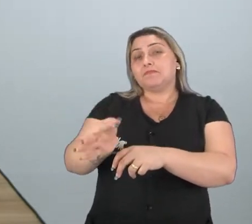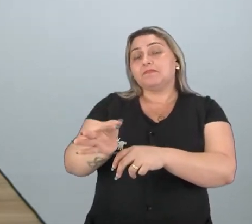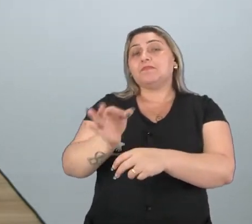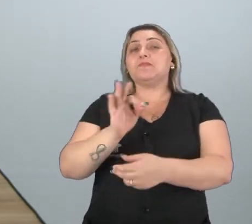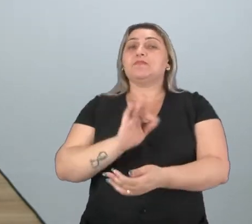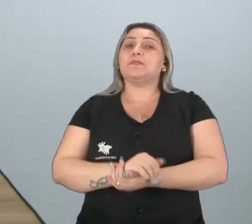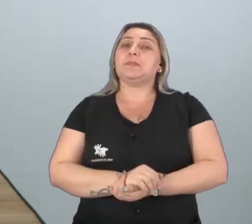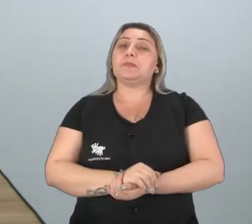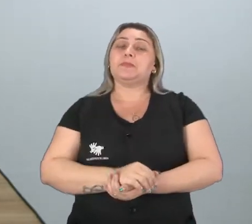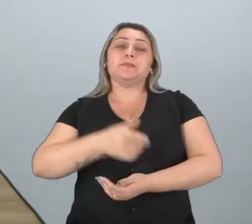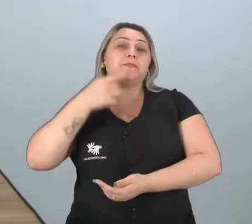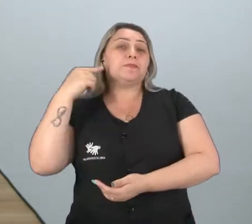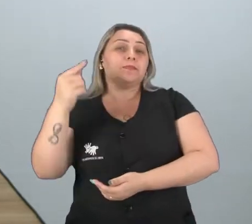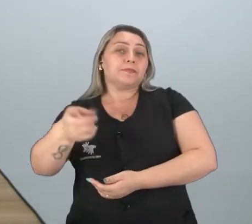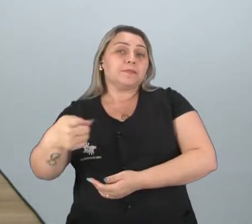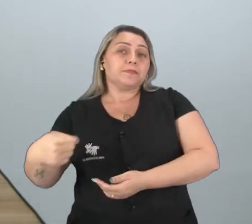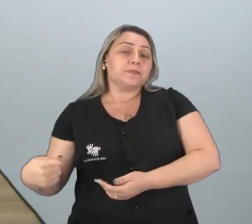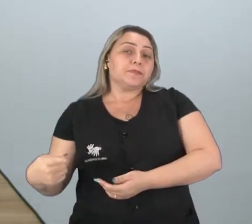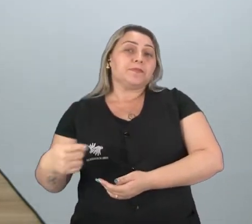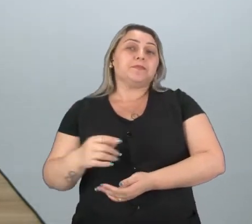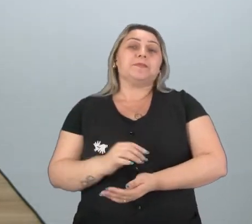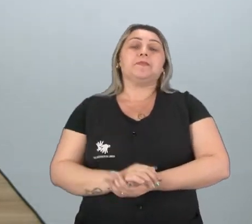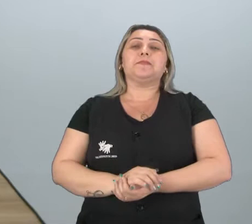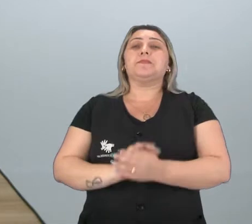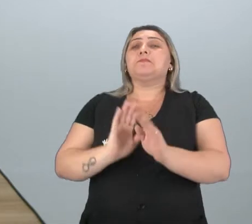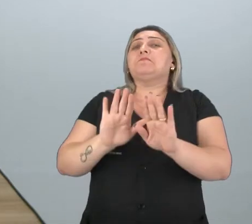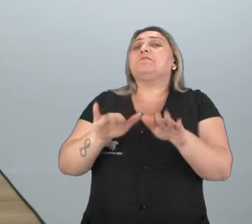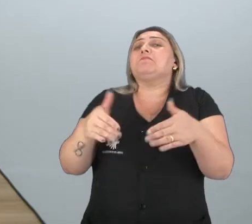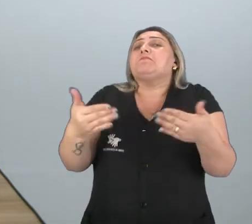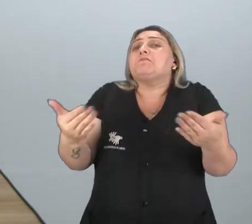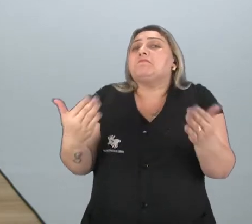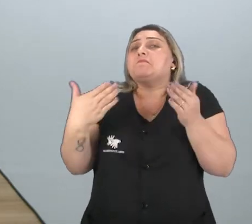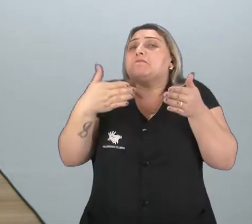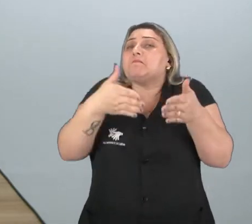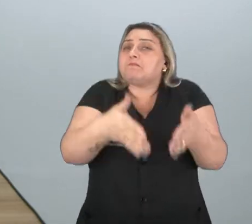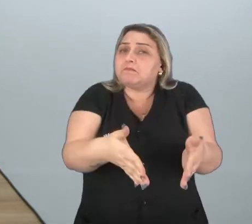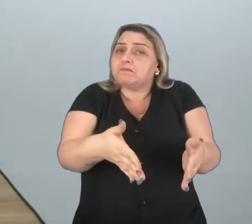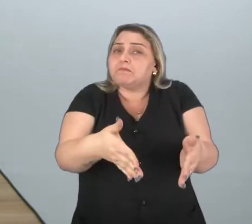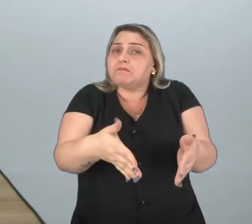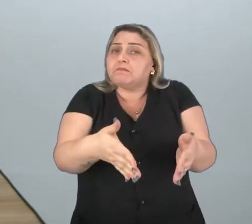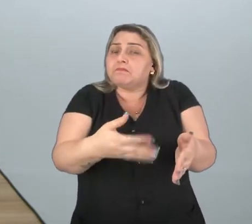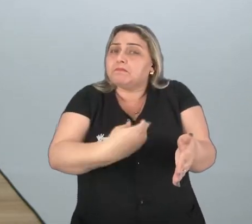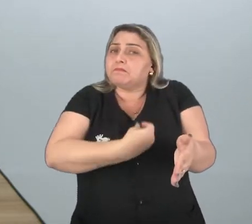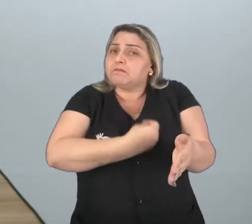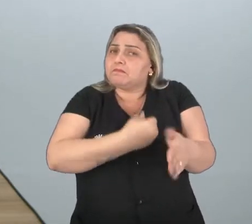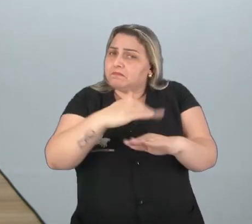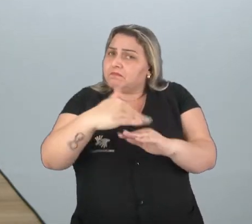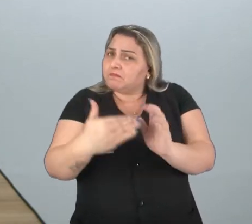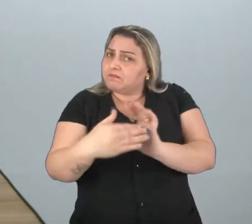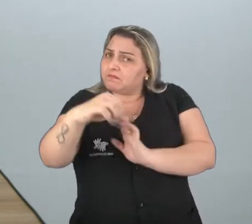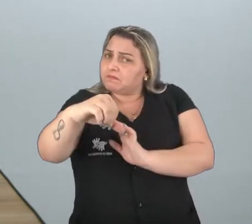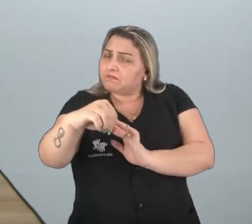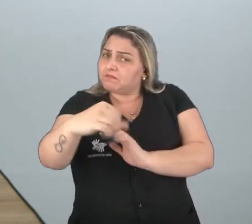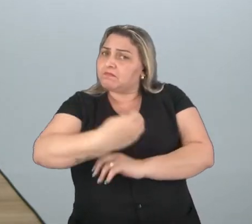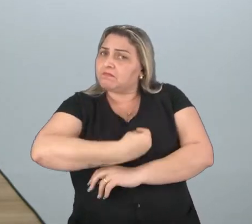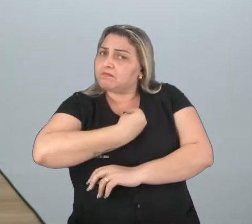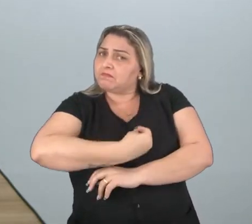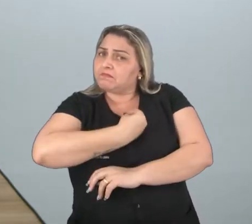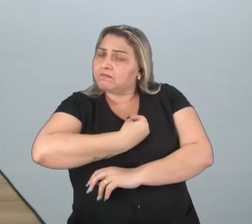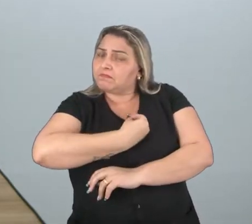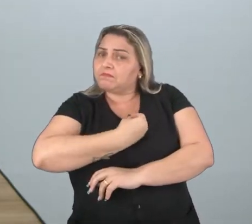desses ratinhos que receberam o convite, quantos apareceram? Todos 9 apareceram, os